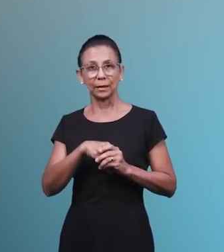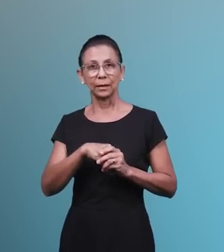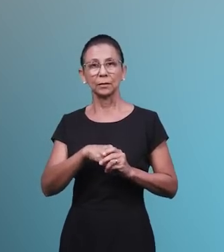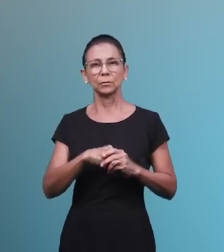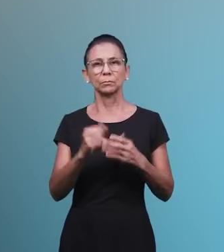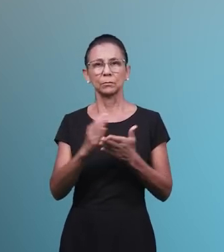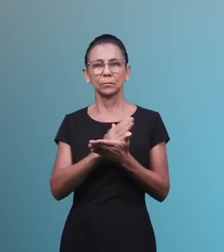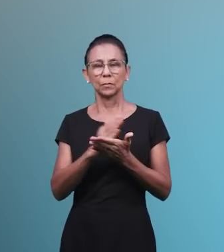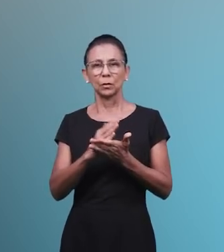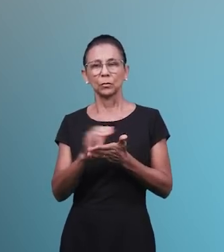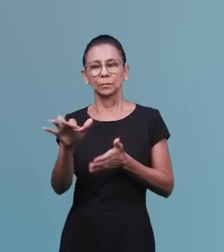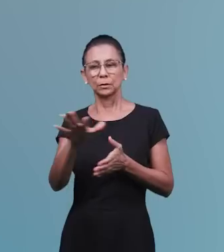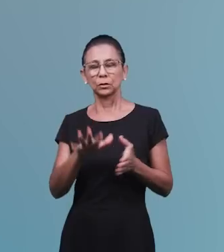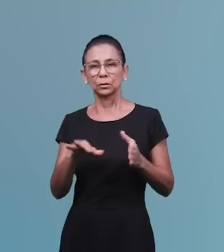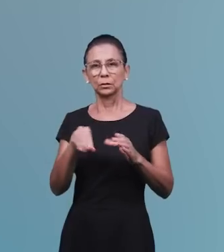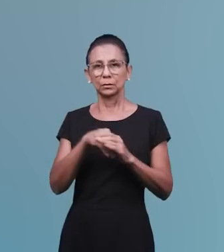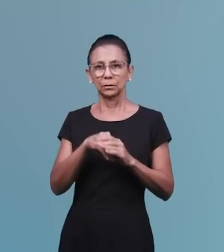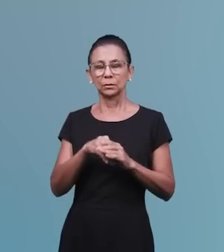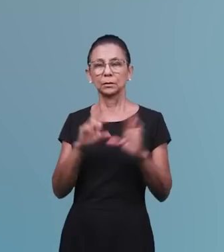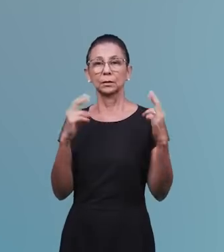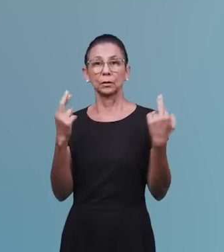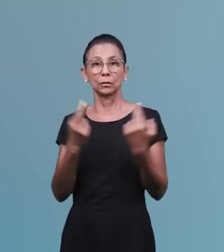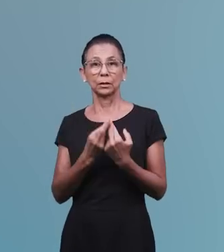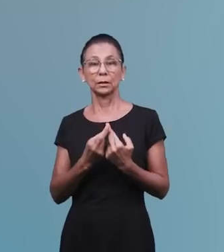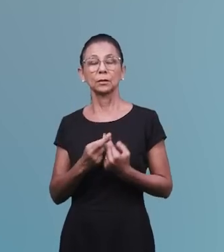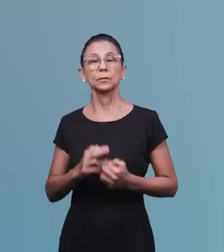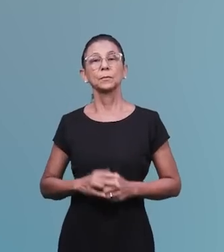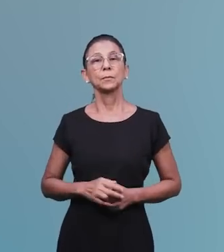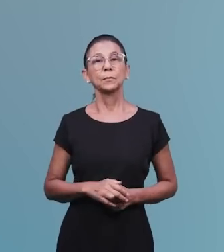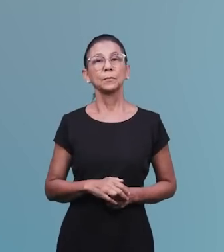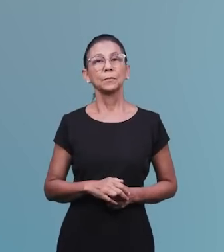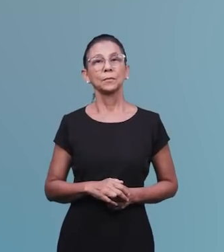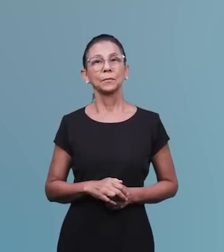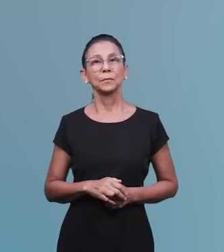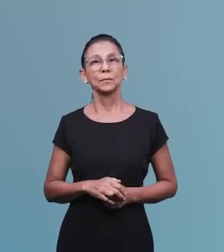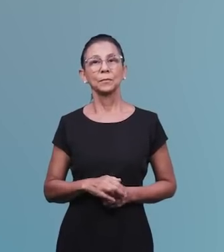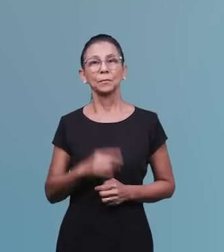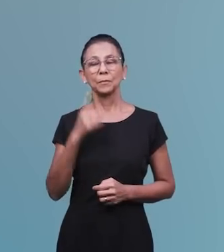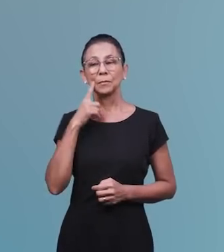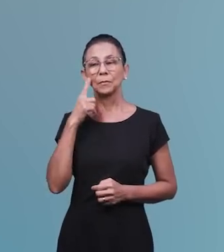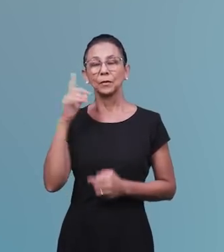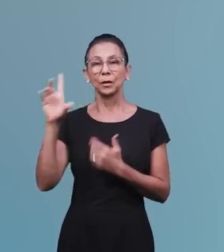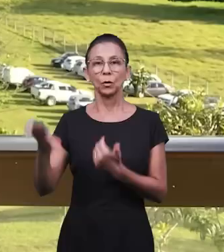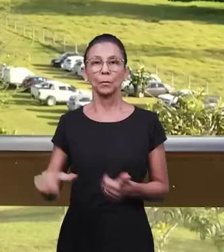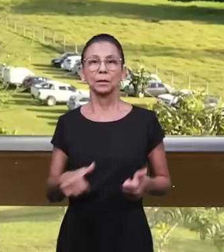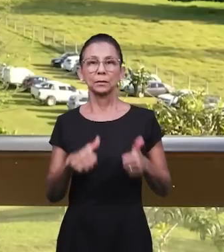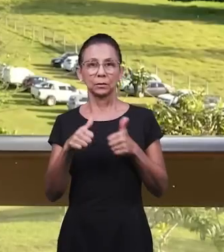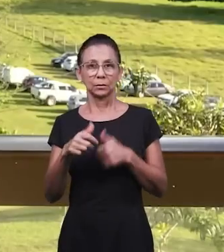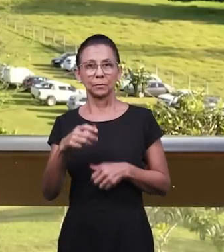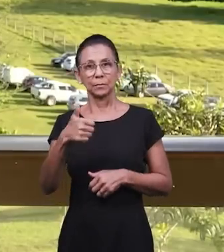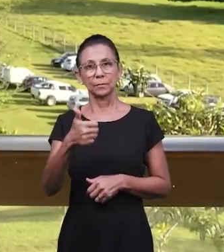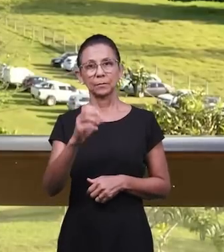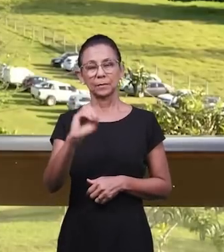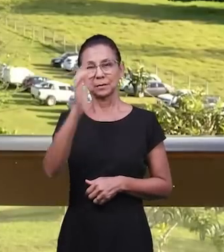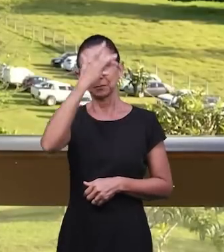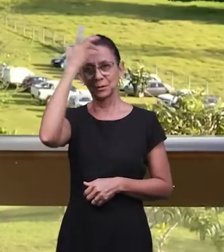reuniram no dia 16 de abril para participar do batismo, onde 10 vidas desceram as águas. No último sábado foi realizado